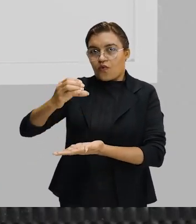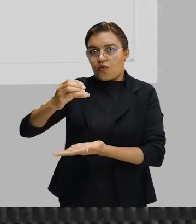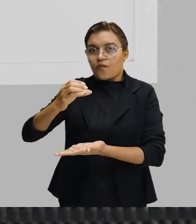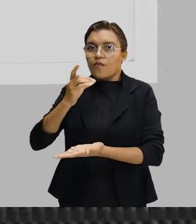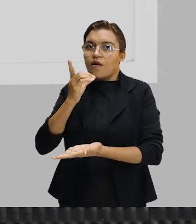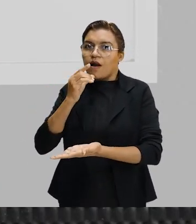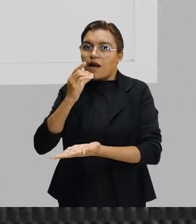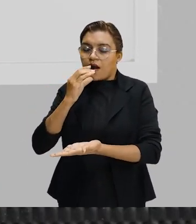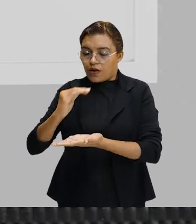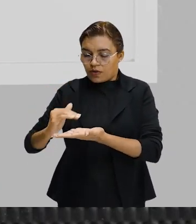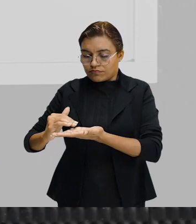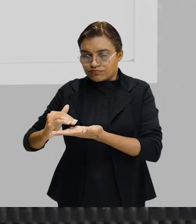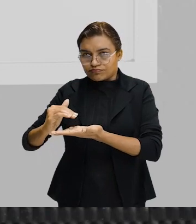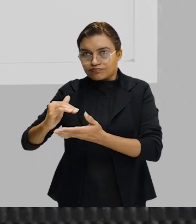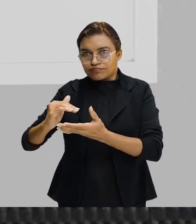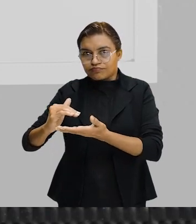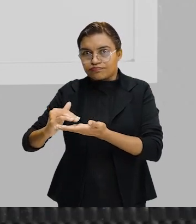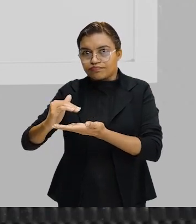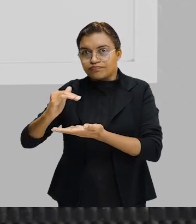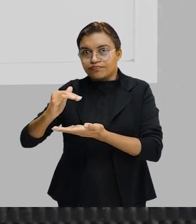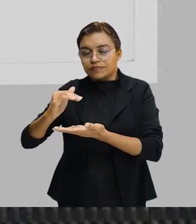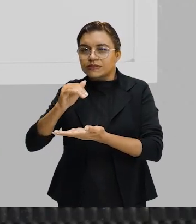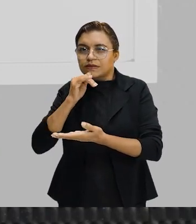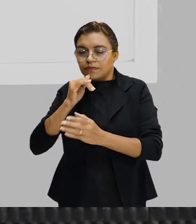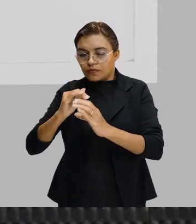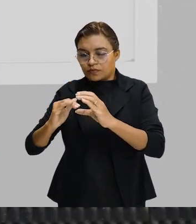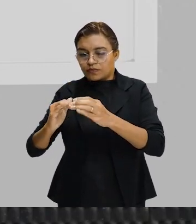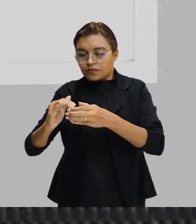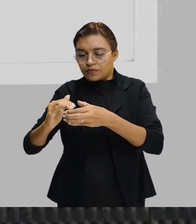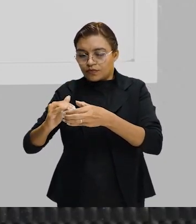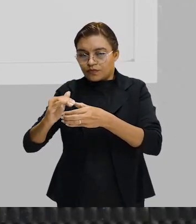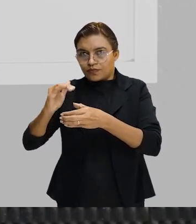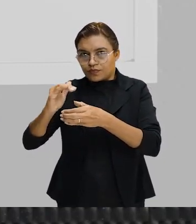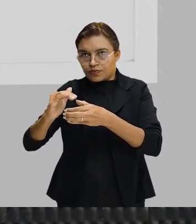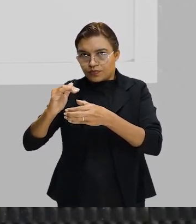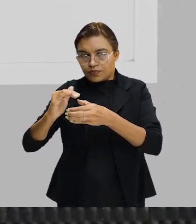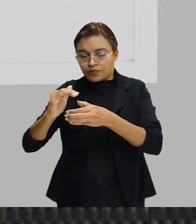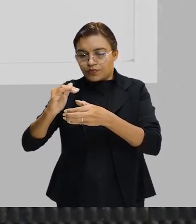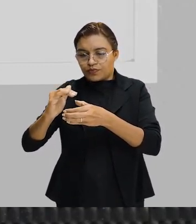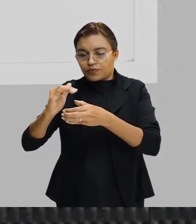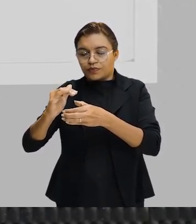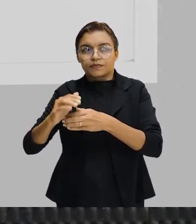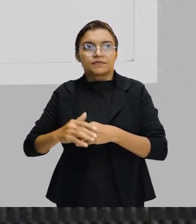água. Pronto. Então este é um líquido.